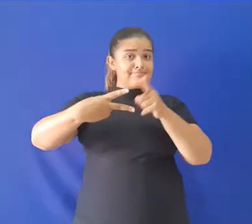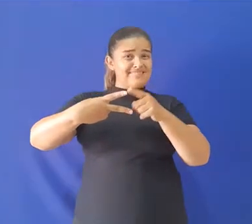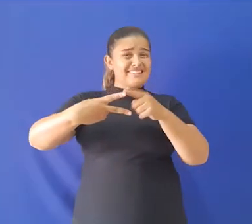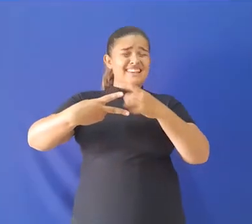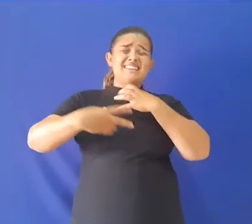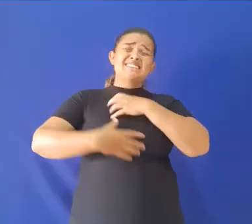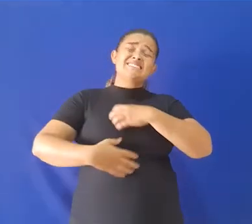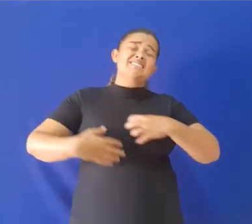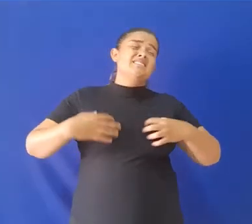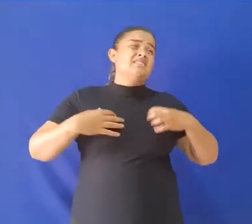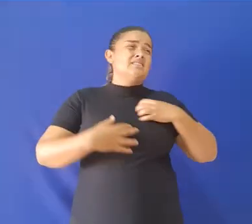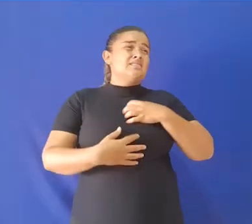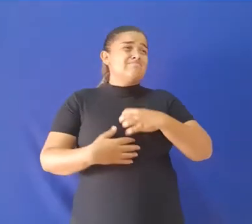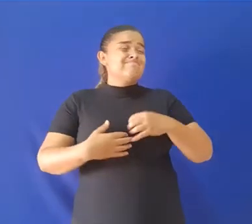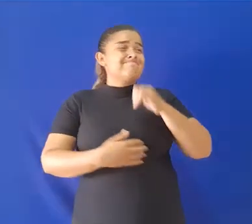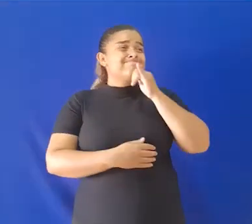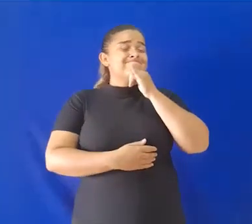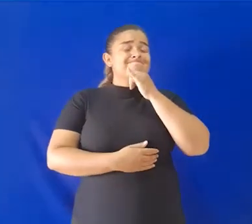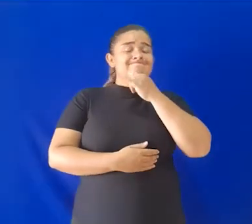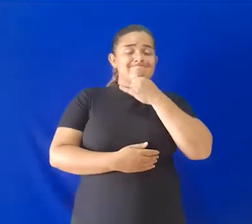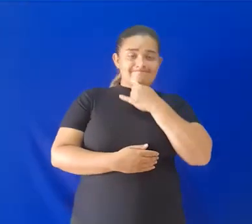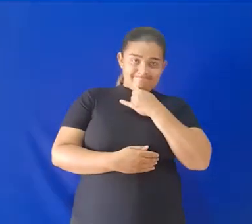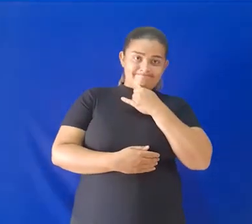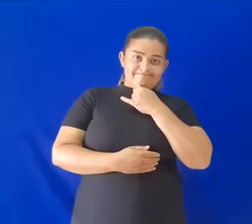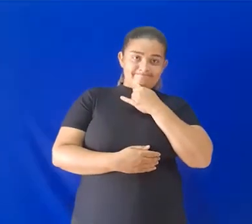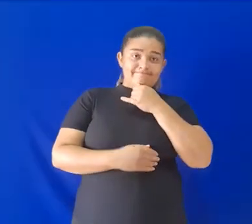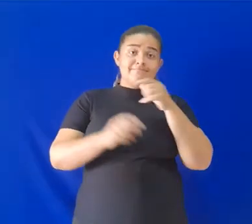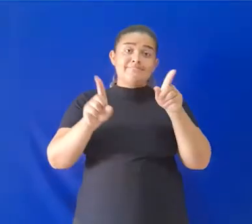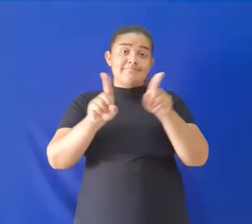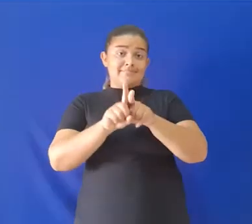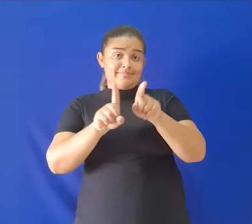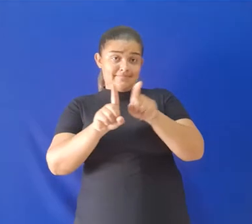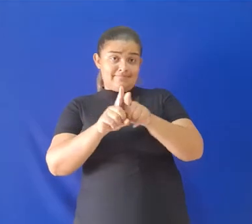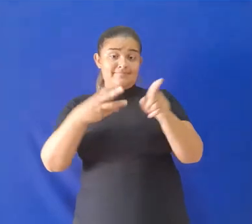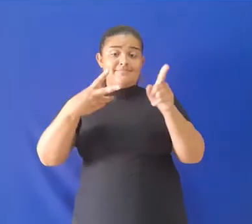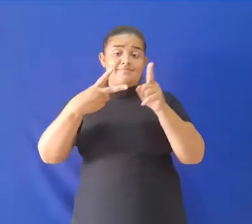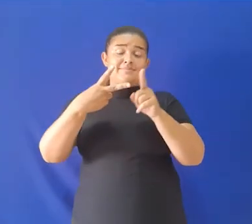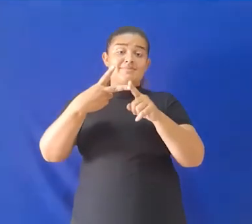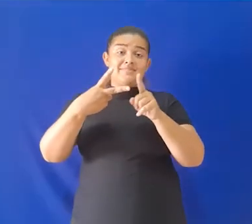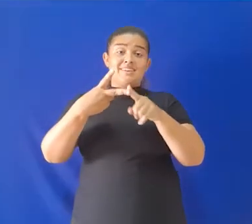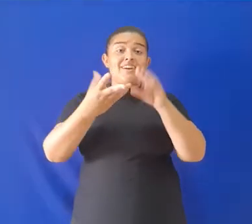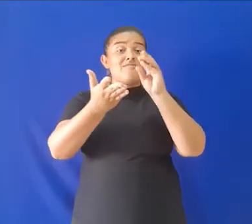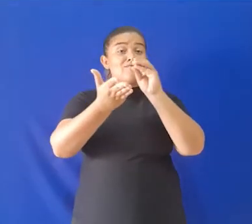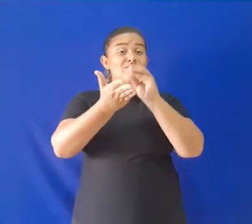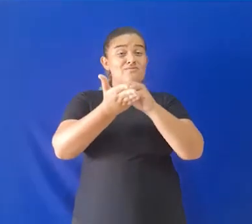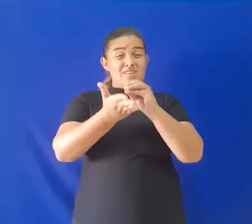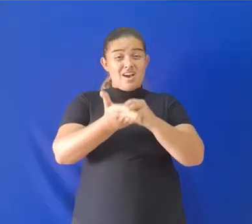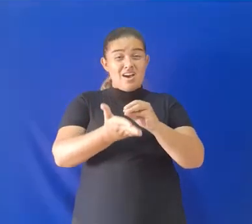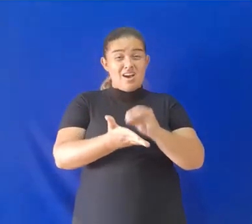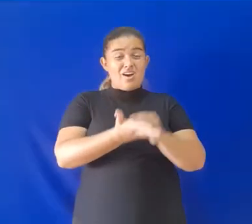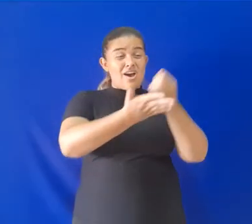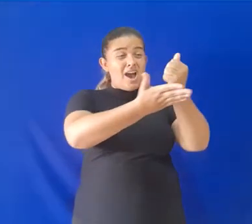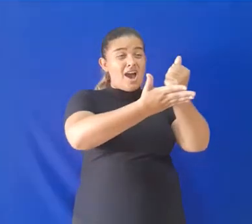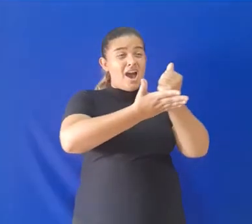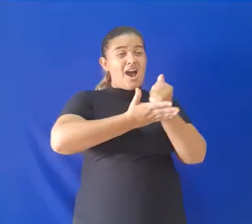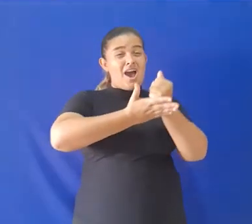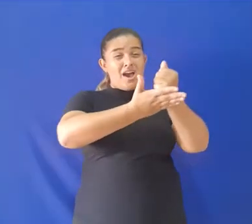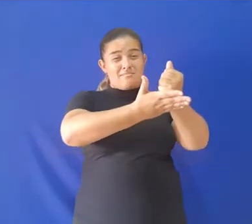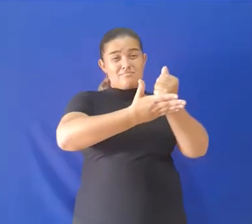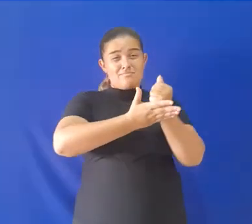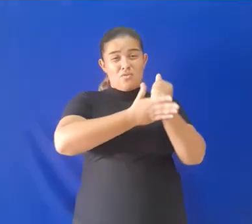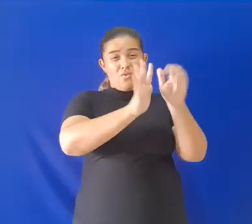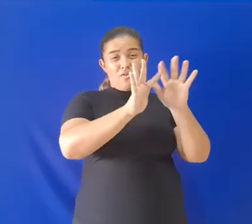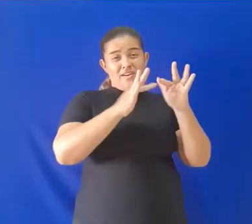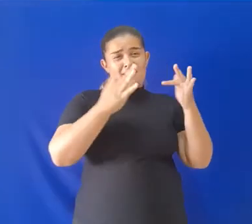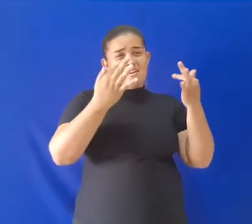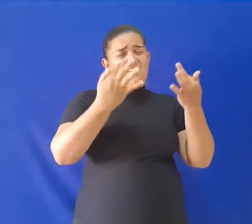duas situações: a situação de frustração e a situação de apoio